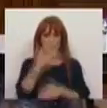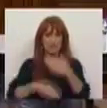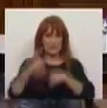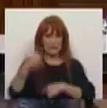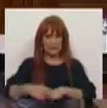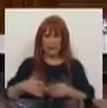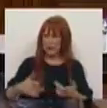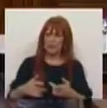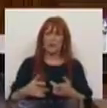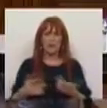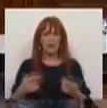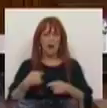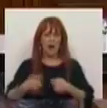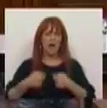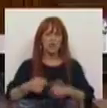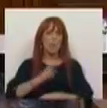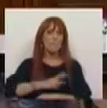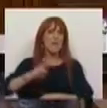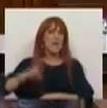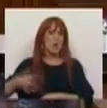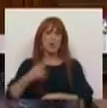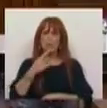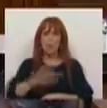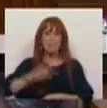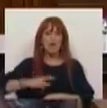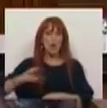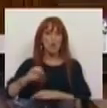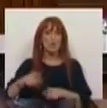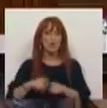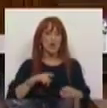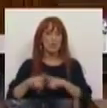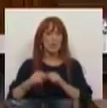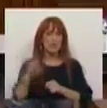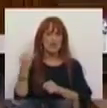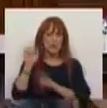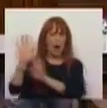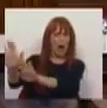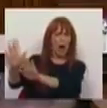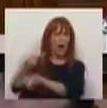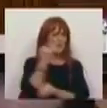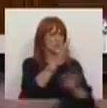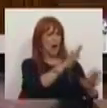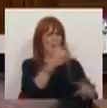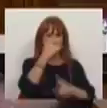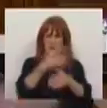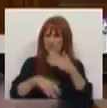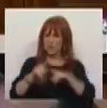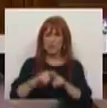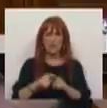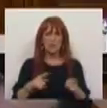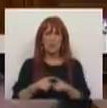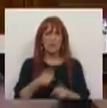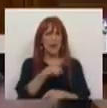Deficiência, gastou milhões, muitos milhões de euros numa política de institucionalização das pessoas com deficiência em